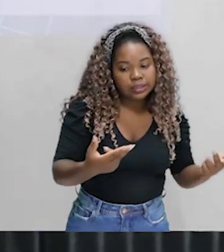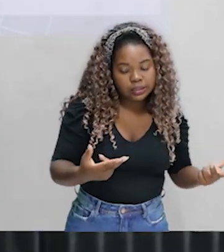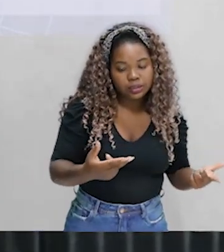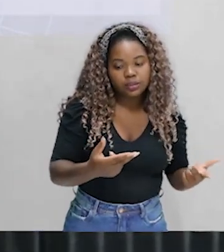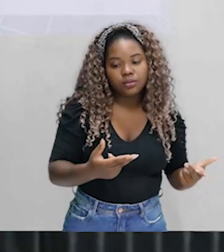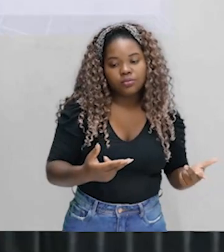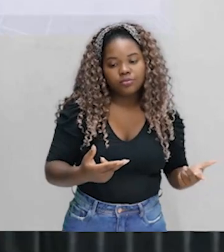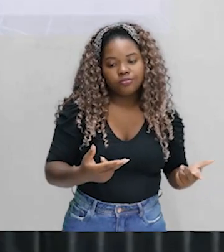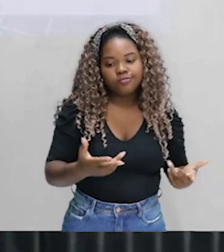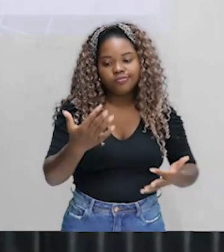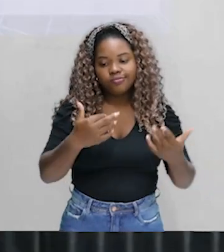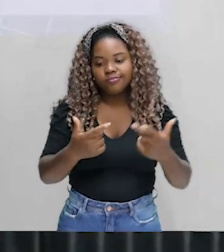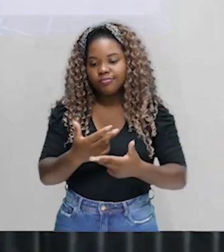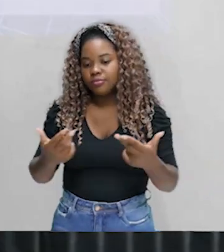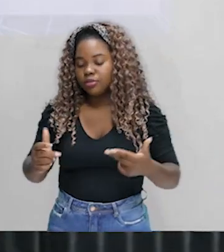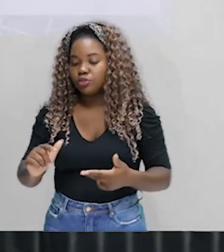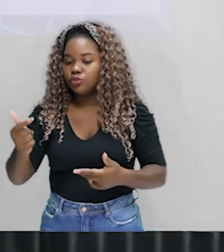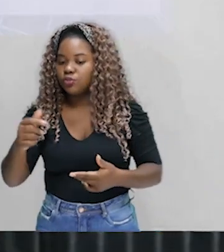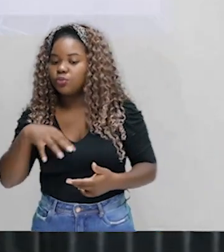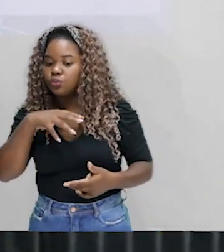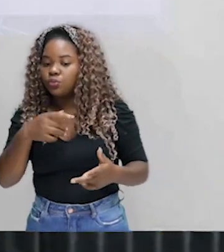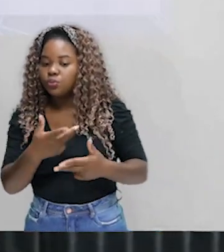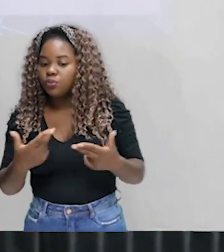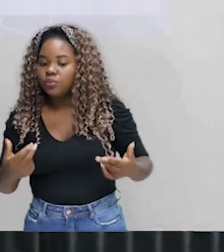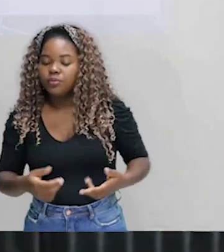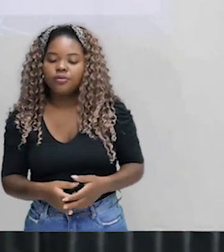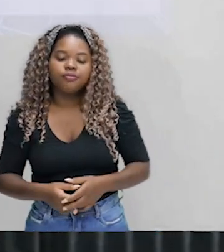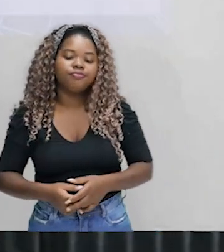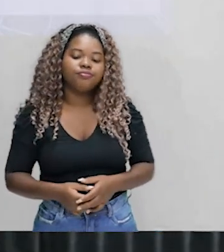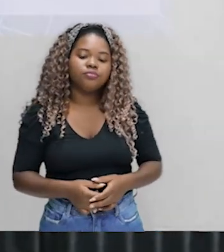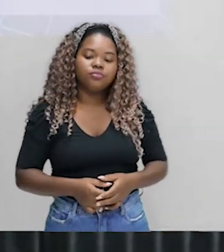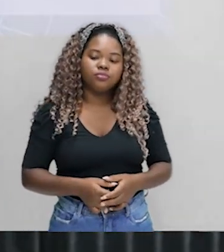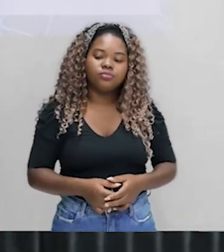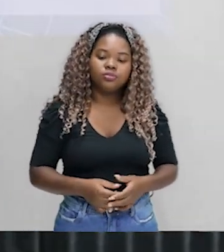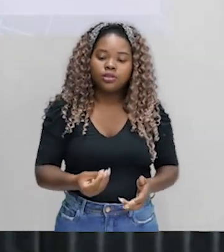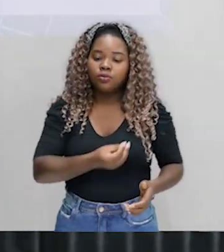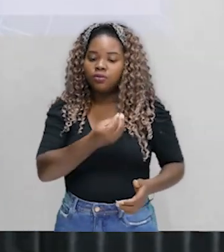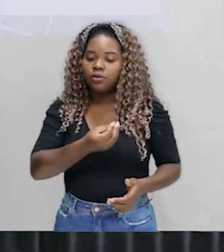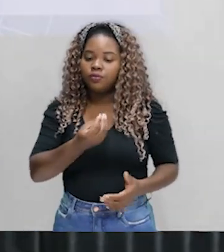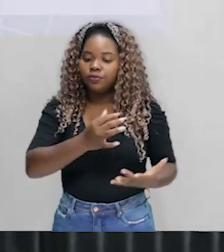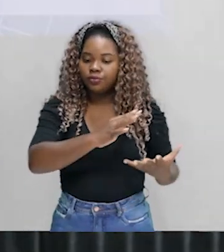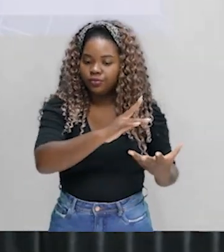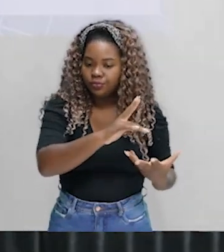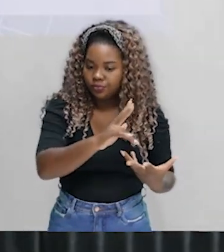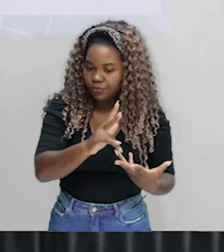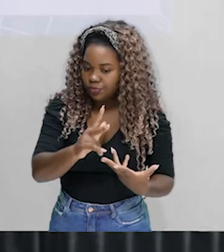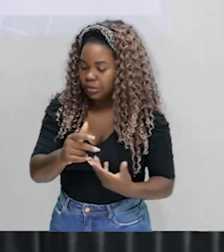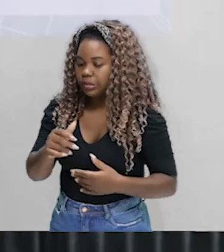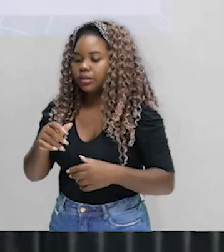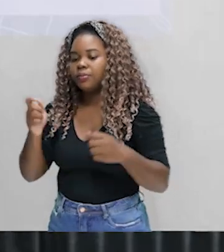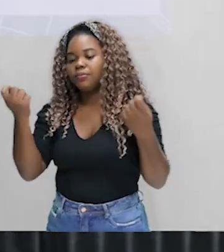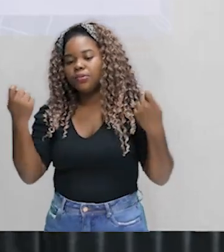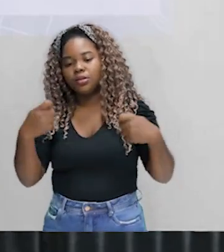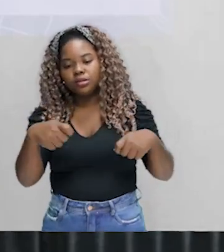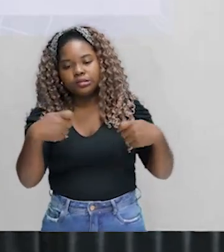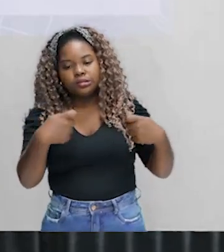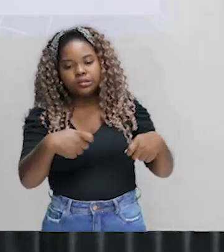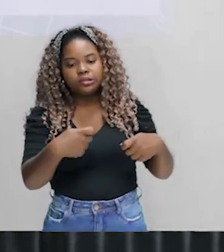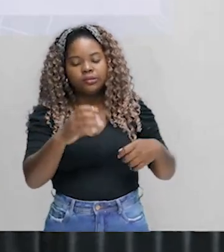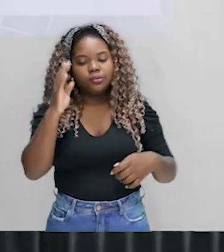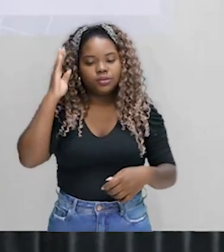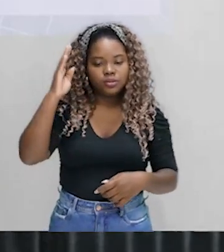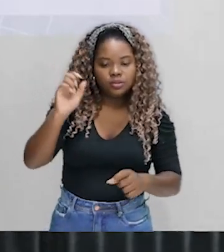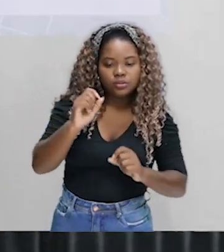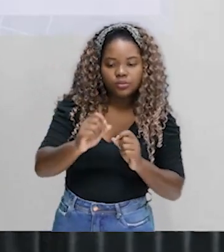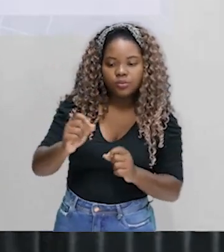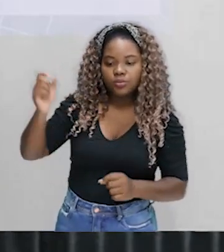e assim sucessivamente. Então vocês percebem que a vida no nosso planeta ela depende principalmente